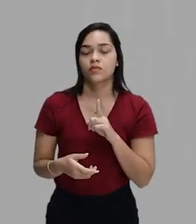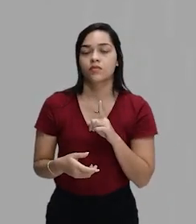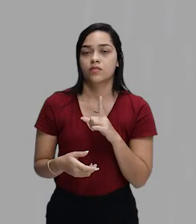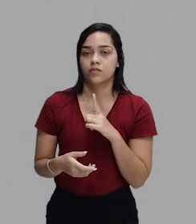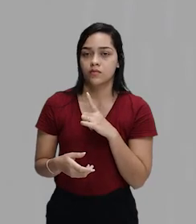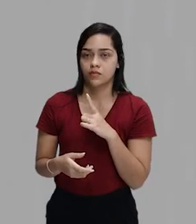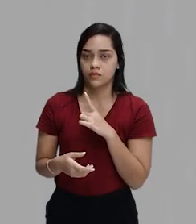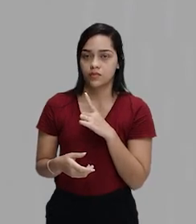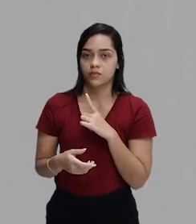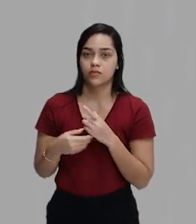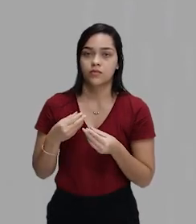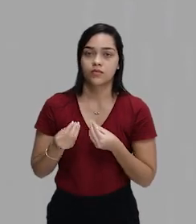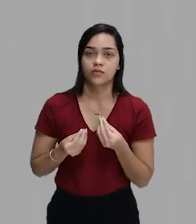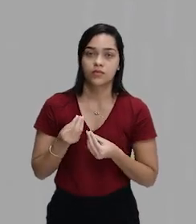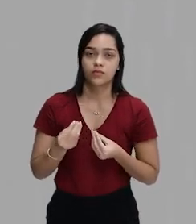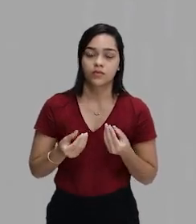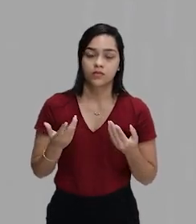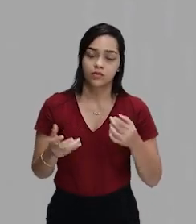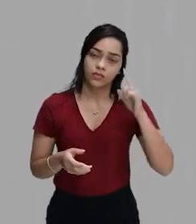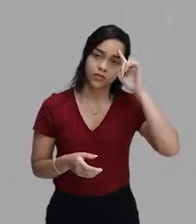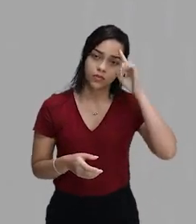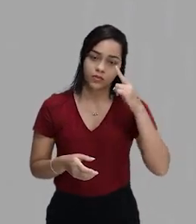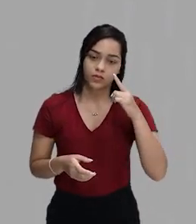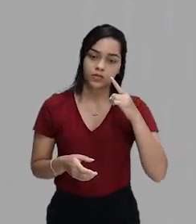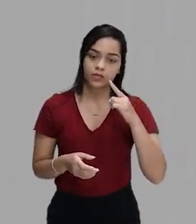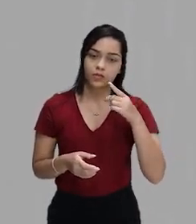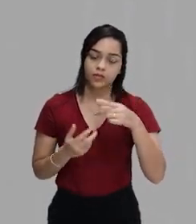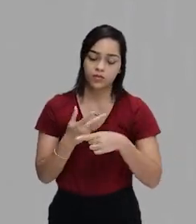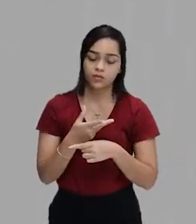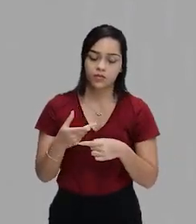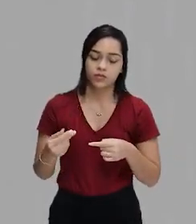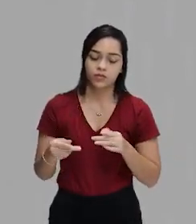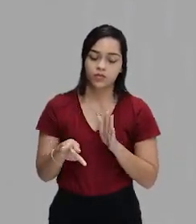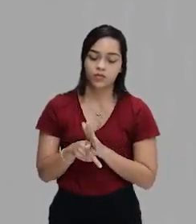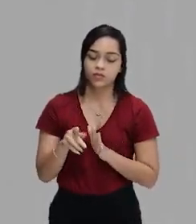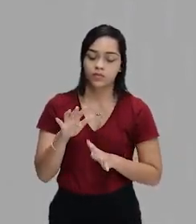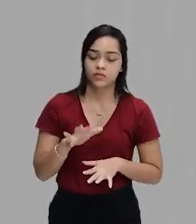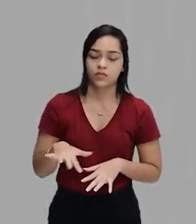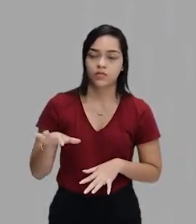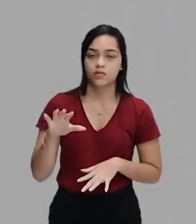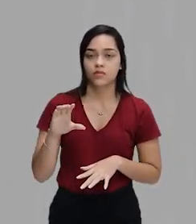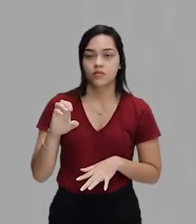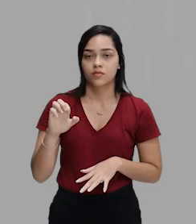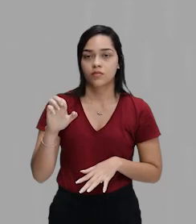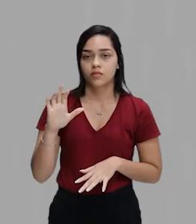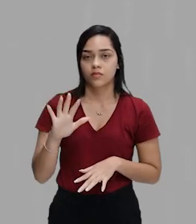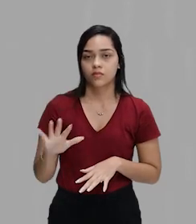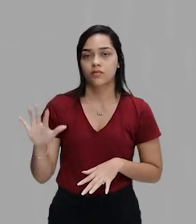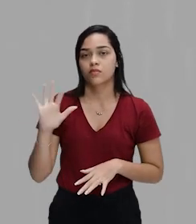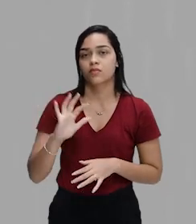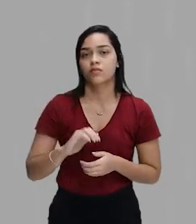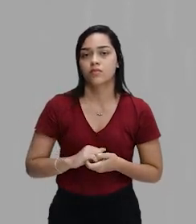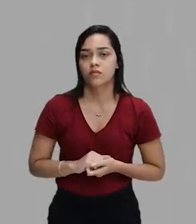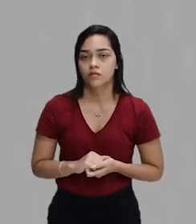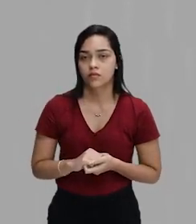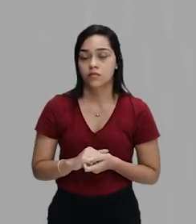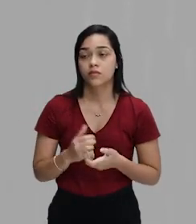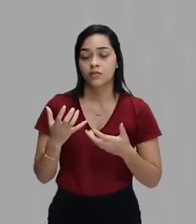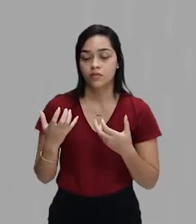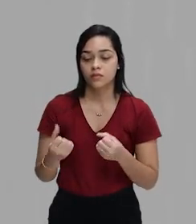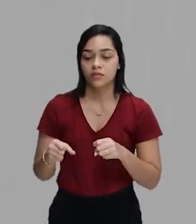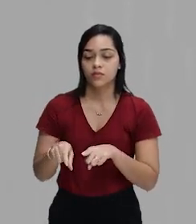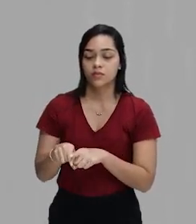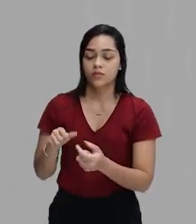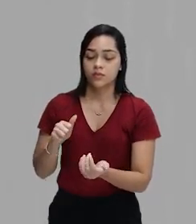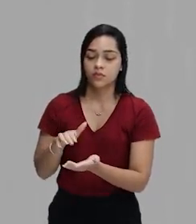Unidos, comandando a vitória dos aliados na parte ocidental da Europa, expulsando, inclusive,